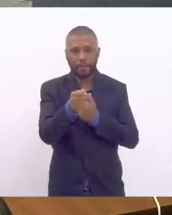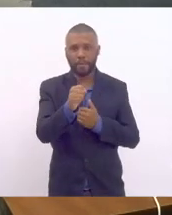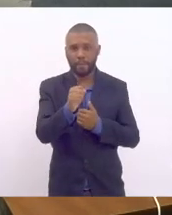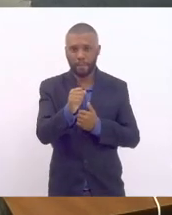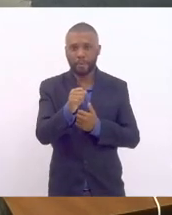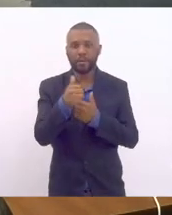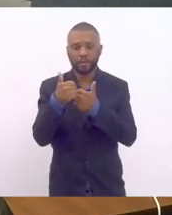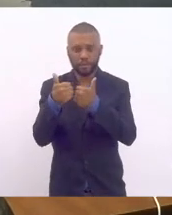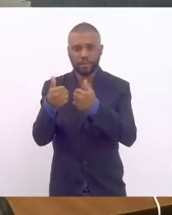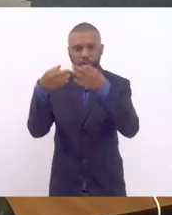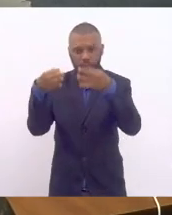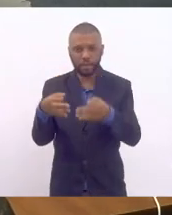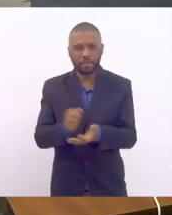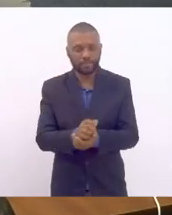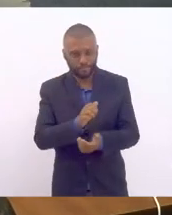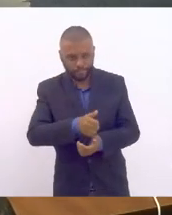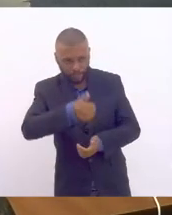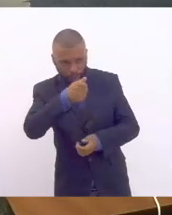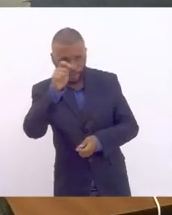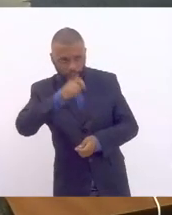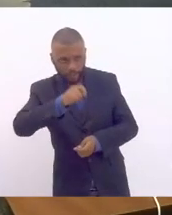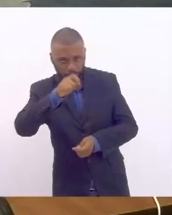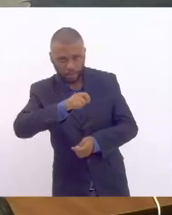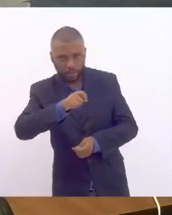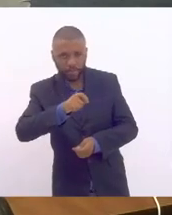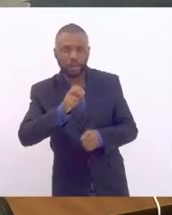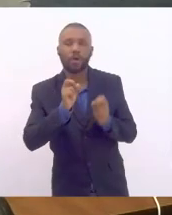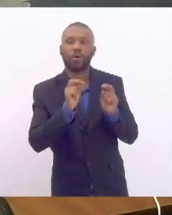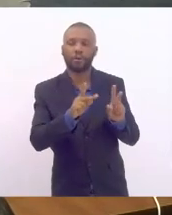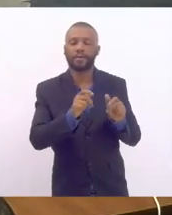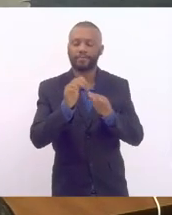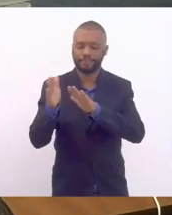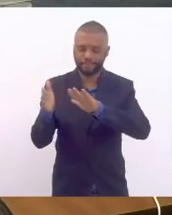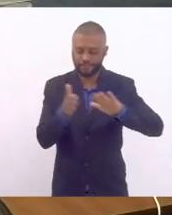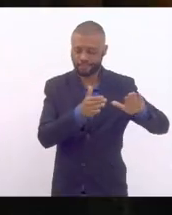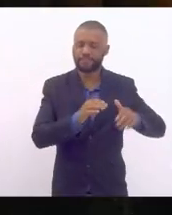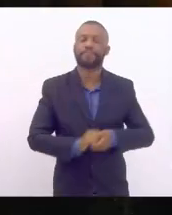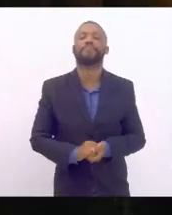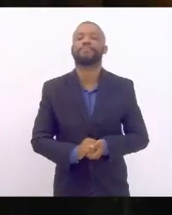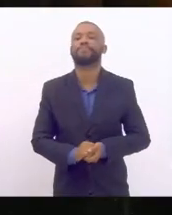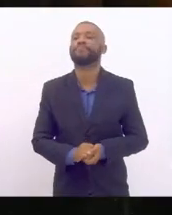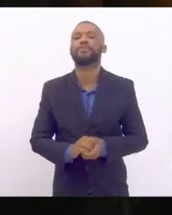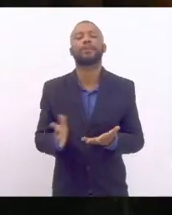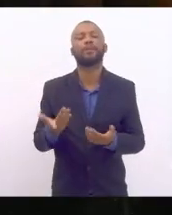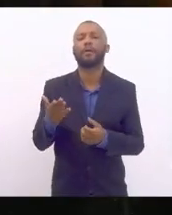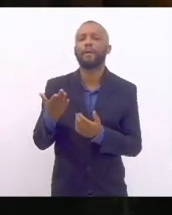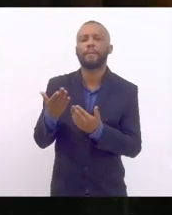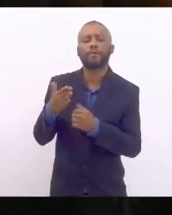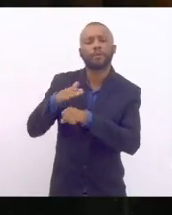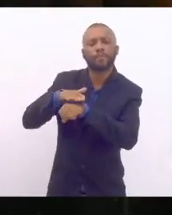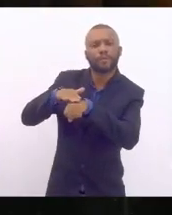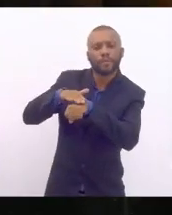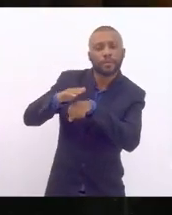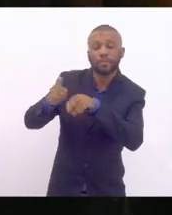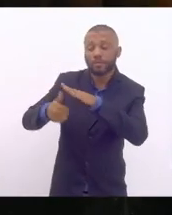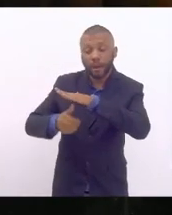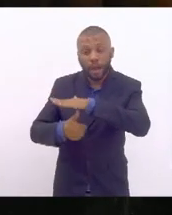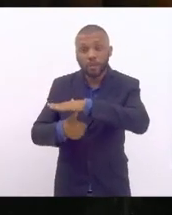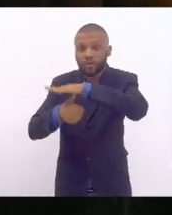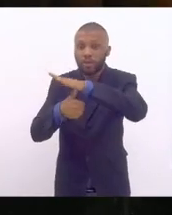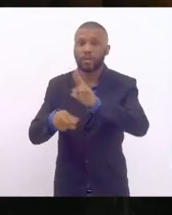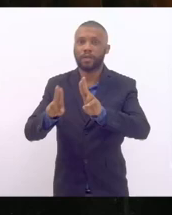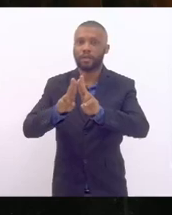aí melhorou Tá bom então conversando com a reitora lá da nossa